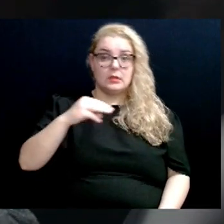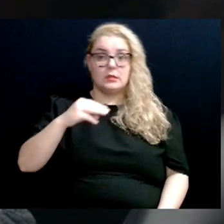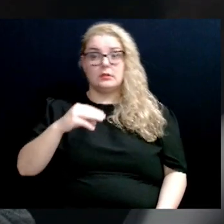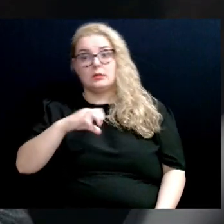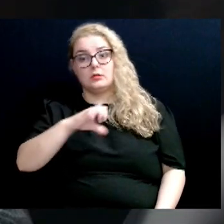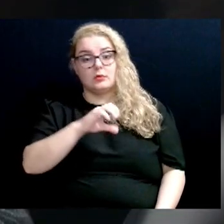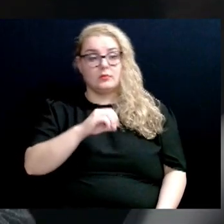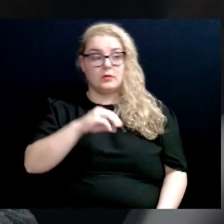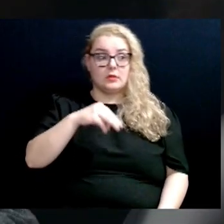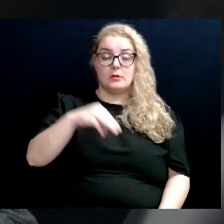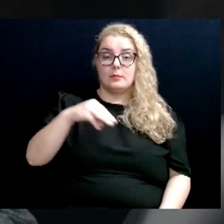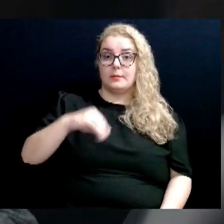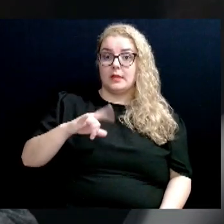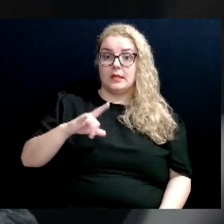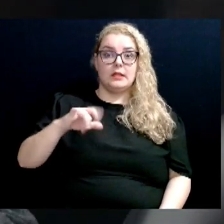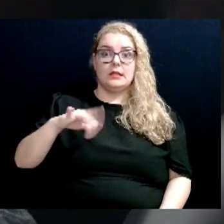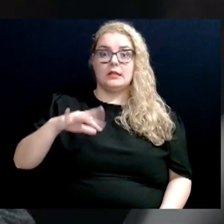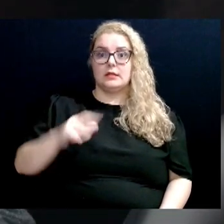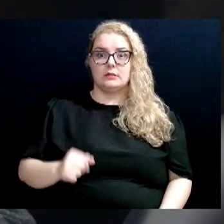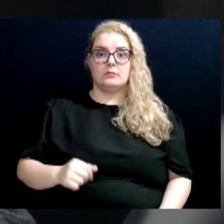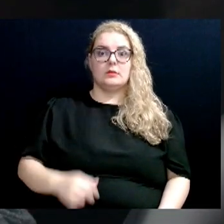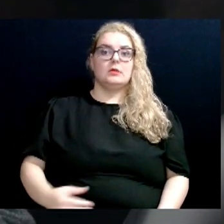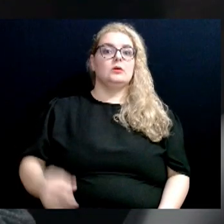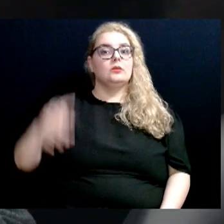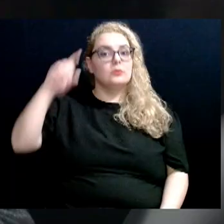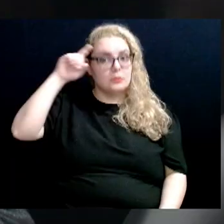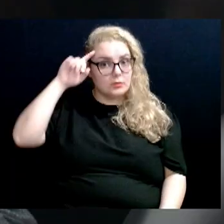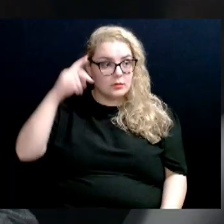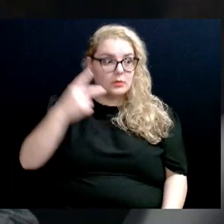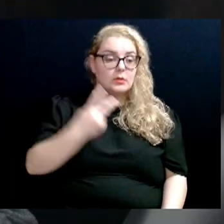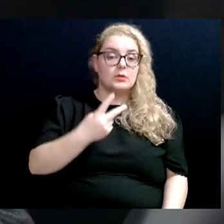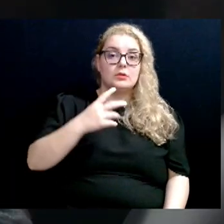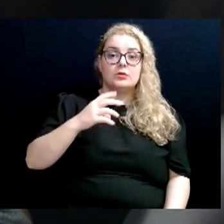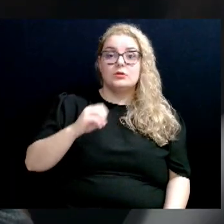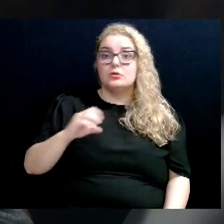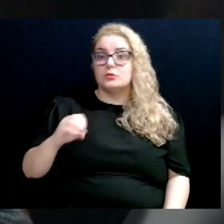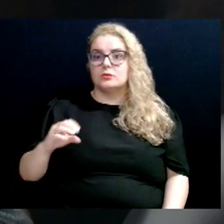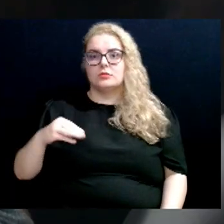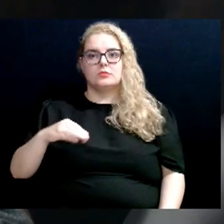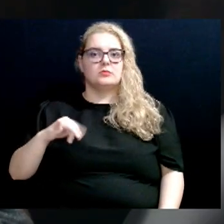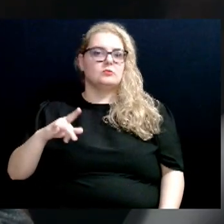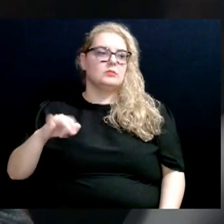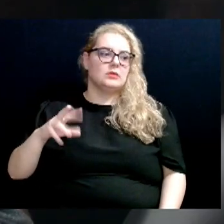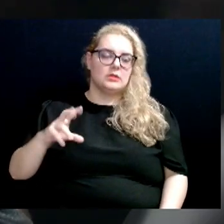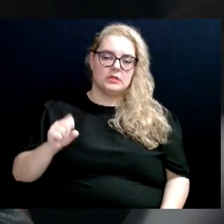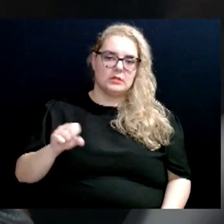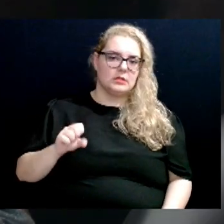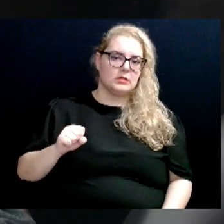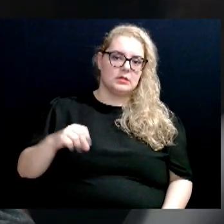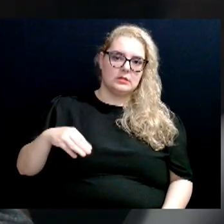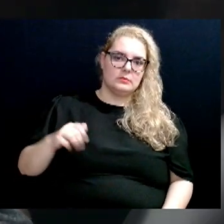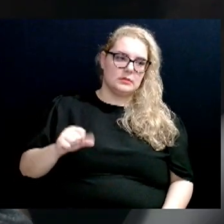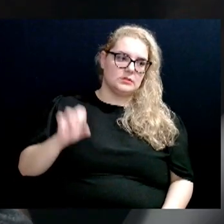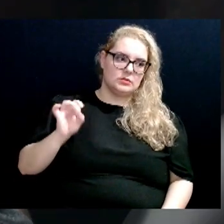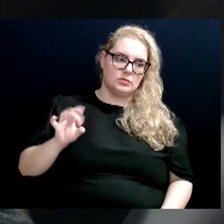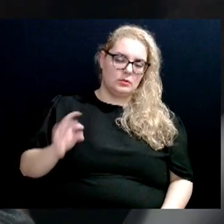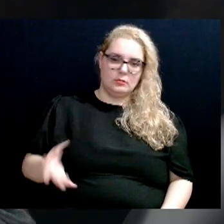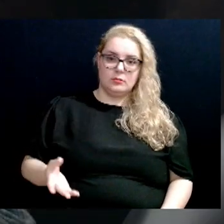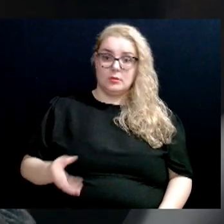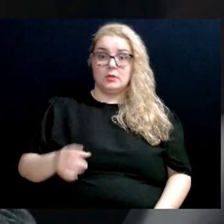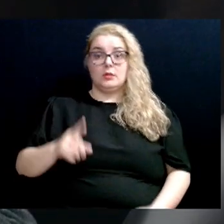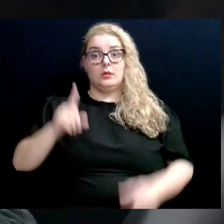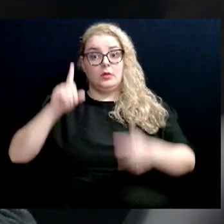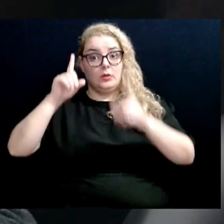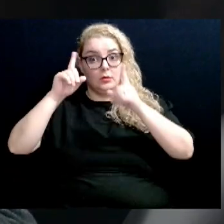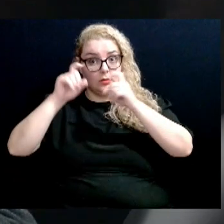por dia é em torno de 200 a 300 miligramas. Então a gente tem que tomar um pouco de cuidado também com o excesso, né? Potencializar isso, levar